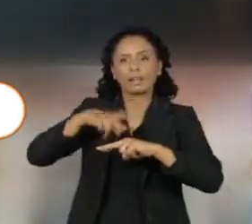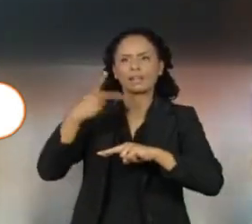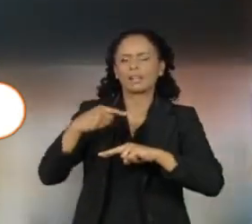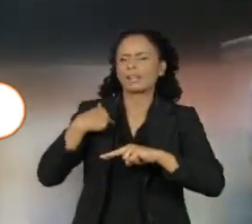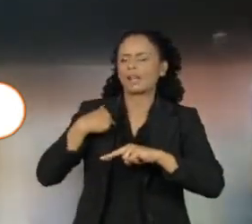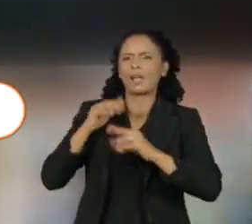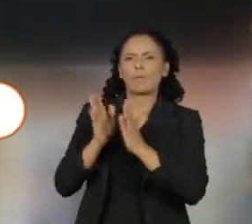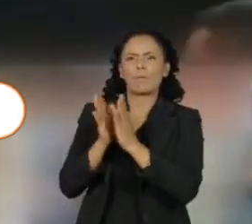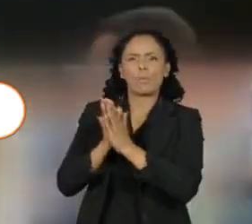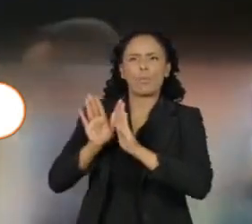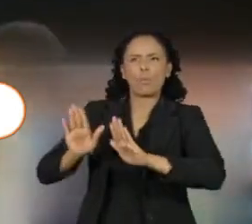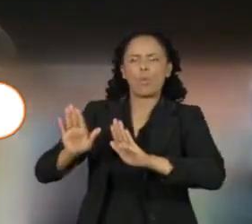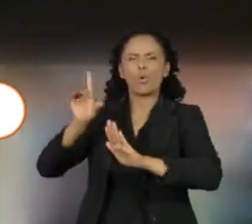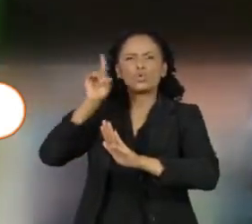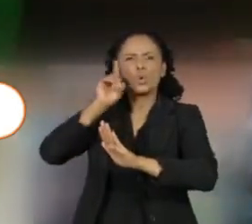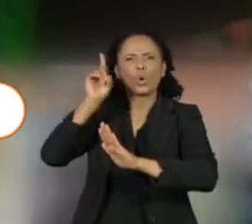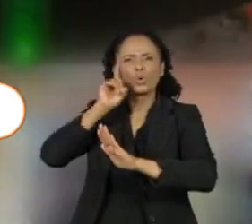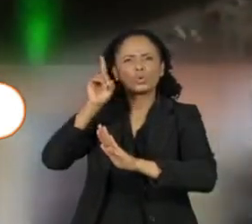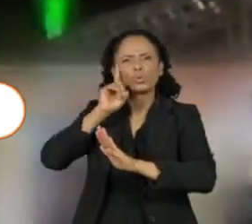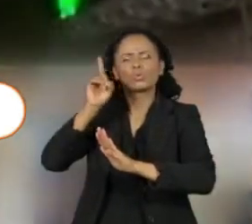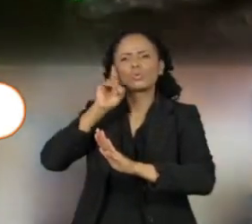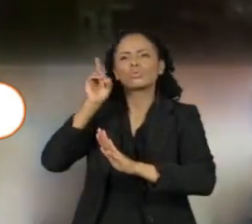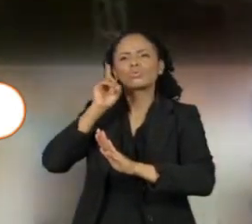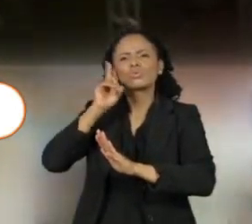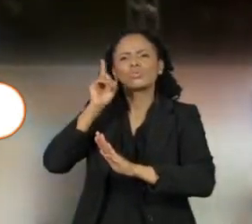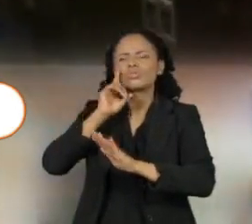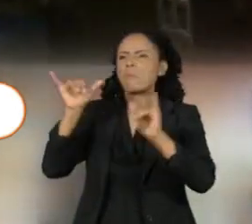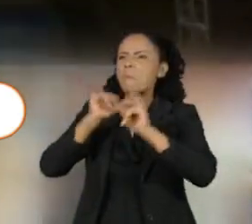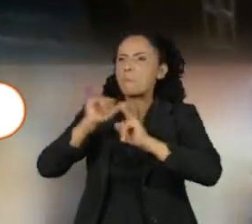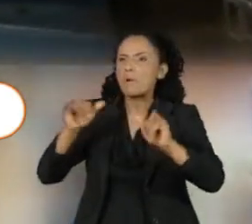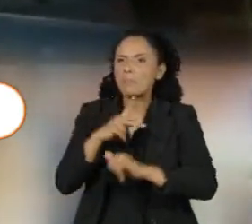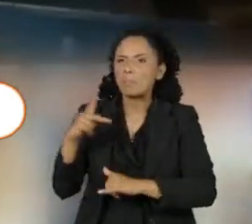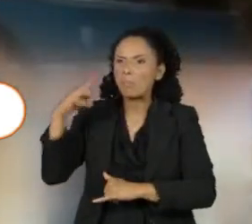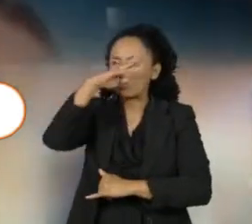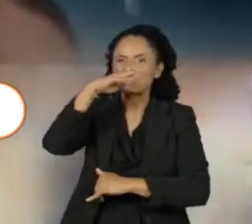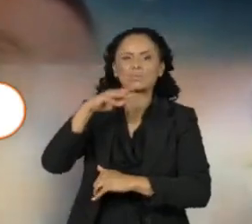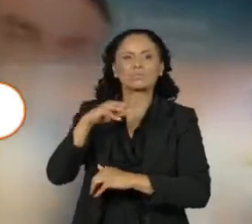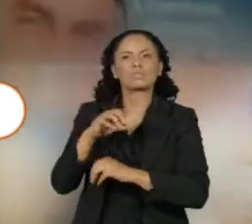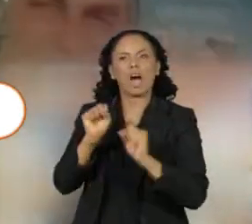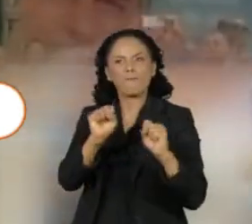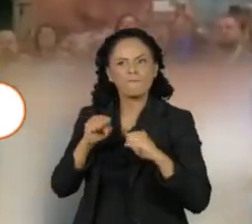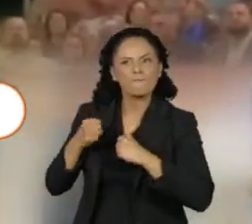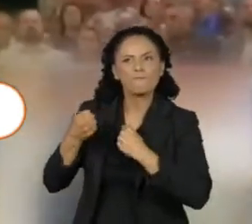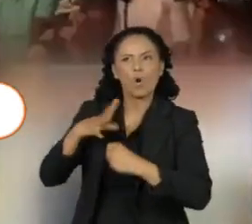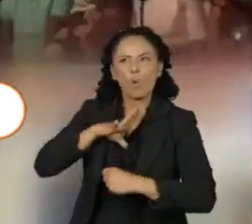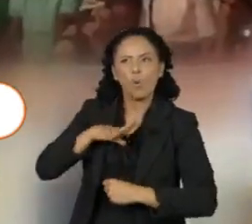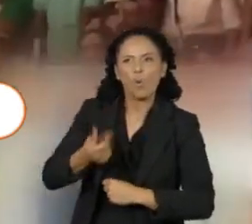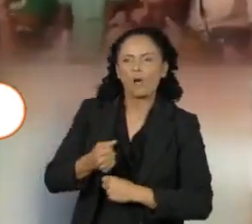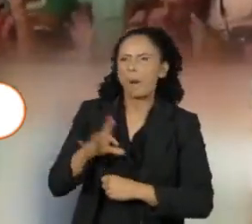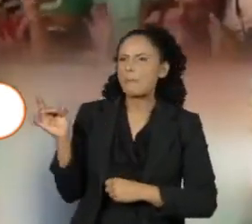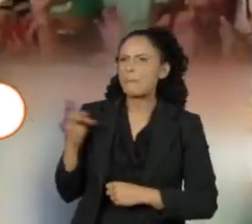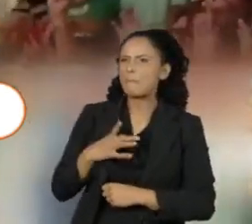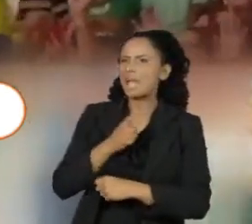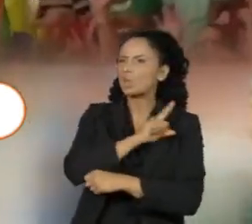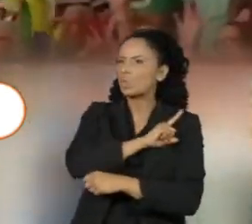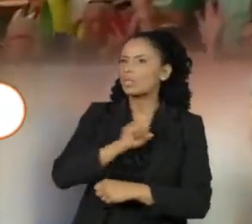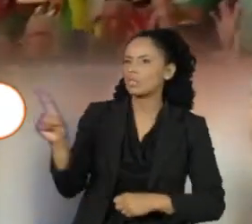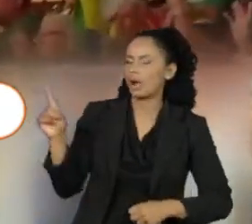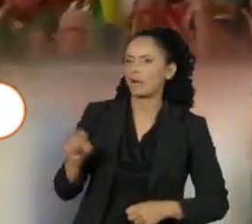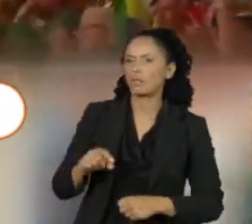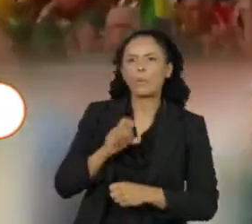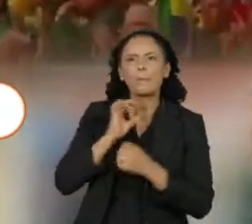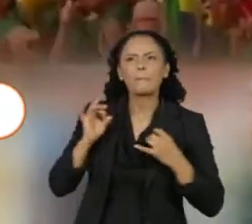os dias: Jair Messias Bolsonaro, ser forte e corajoso. Não temas.